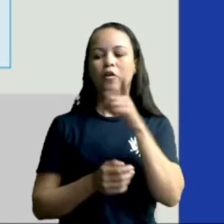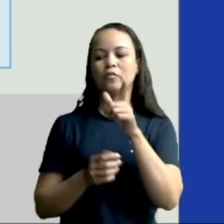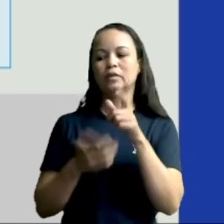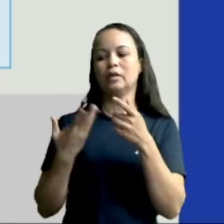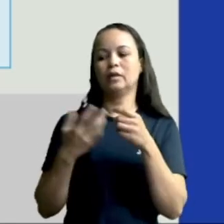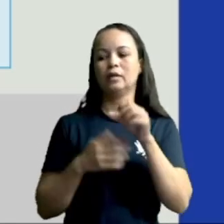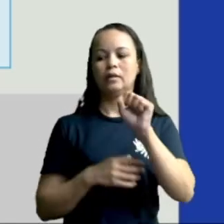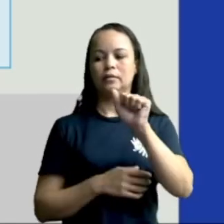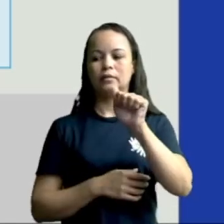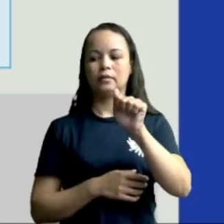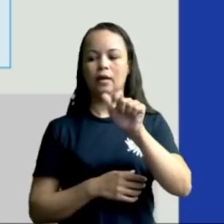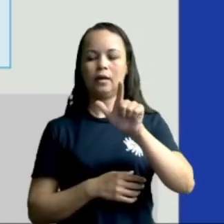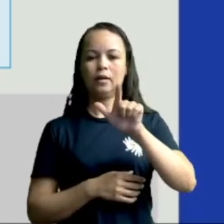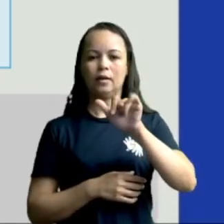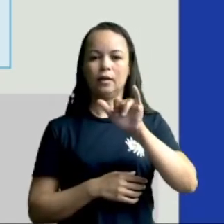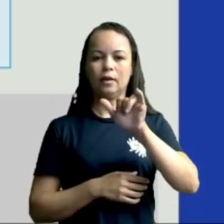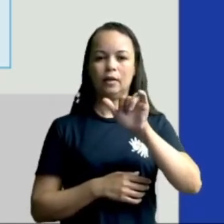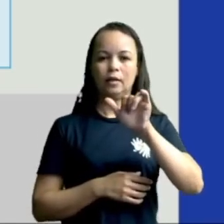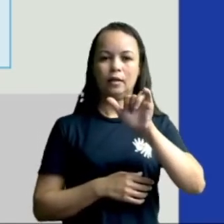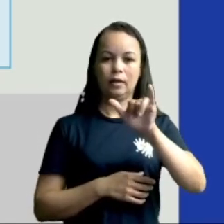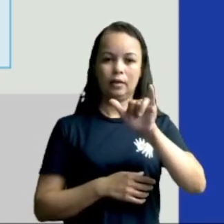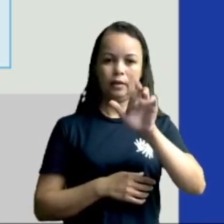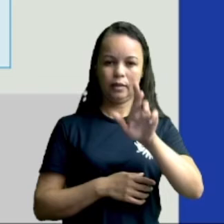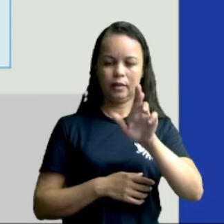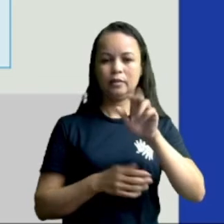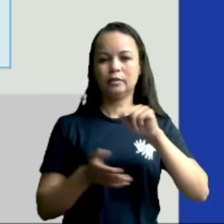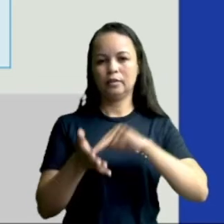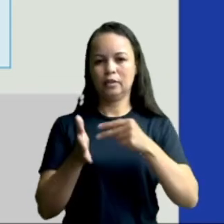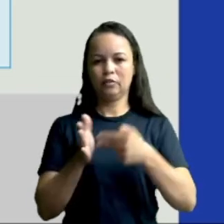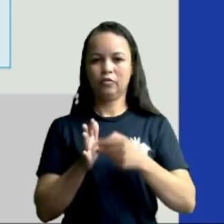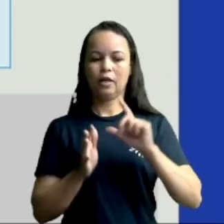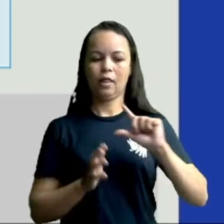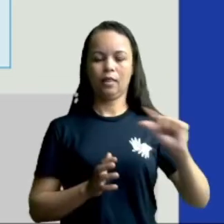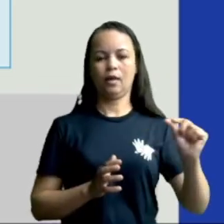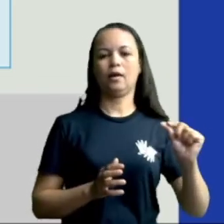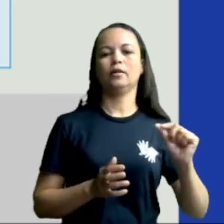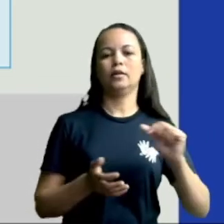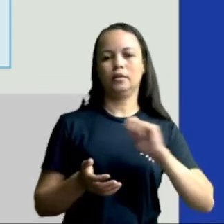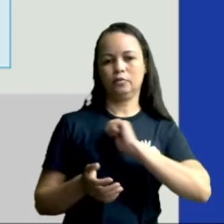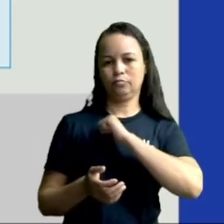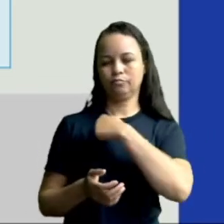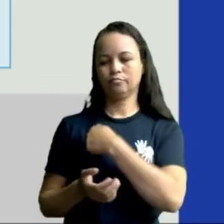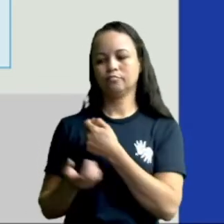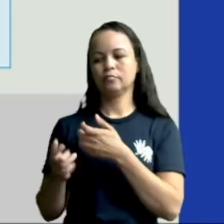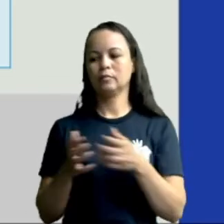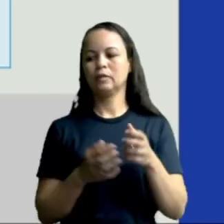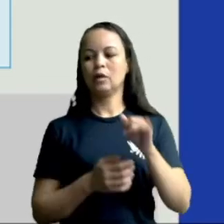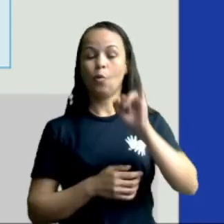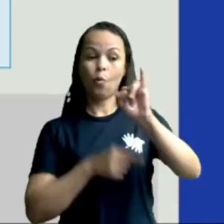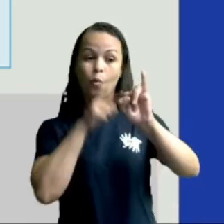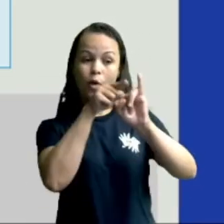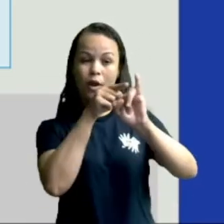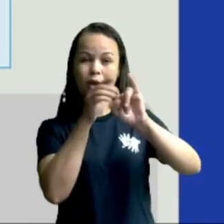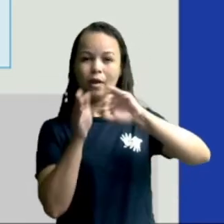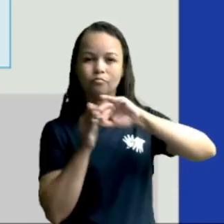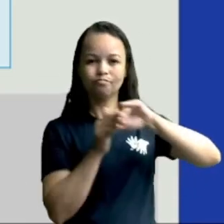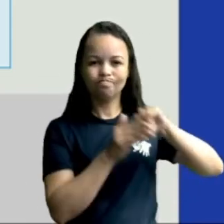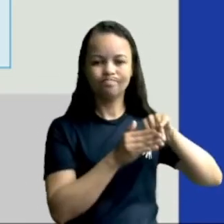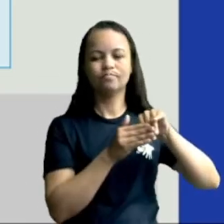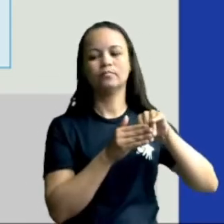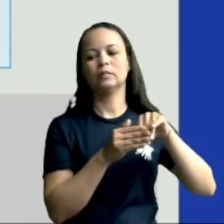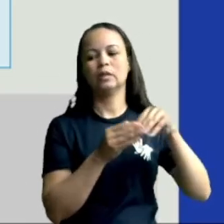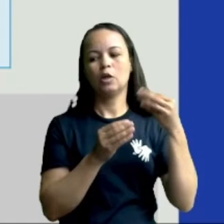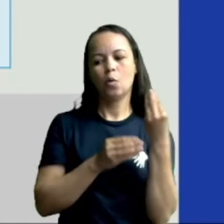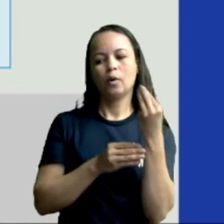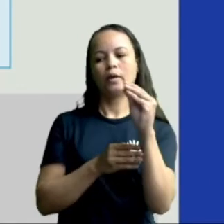verbo salir, que significa sair em espanhol. Então, eu tiro a letra I e no lugar da letra